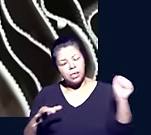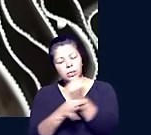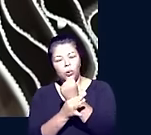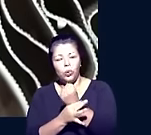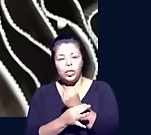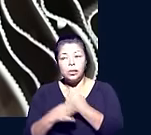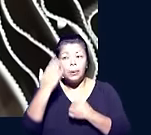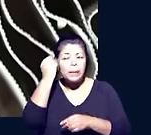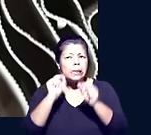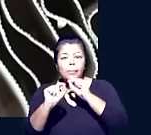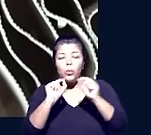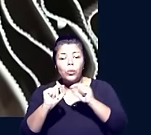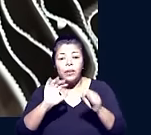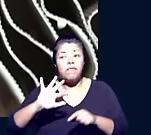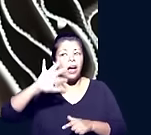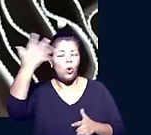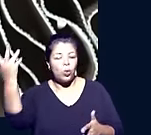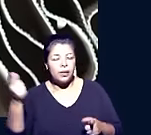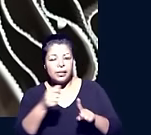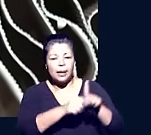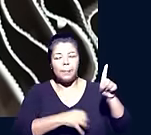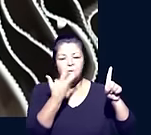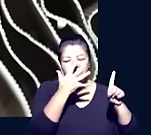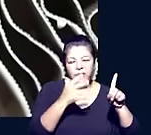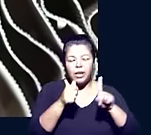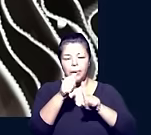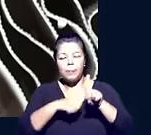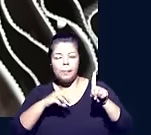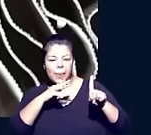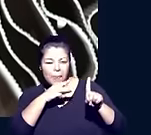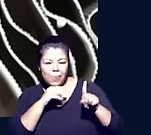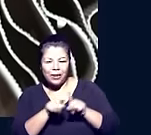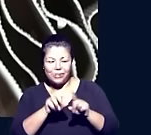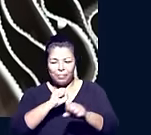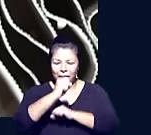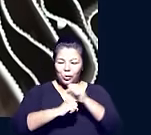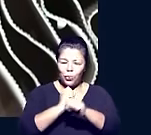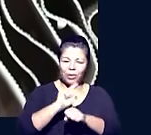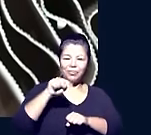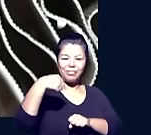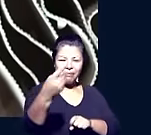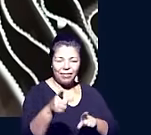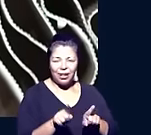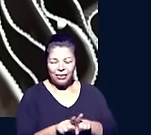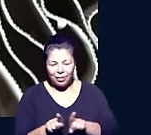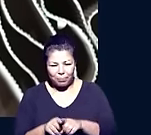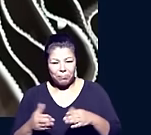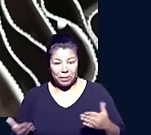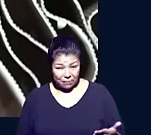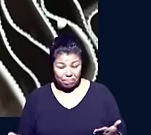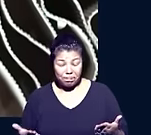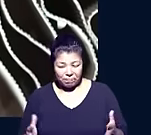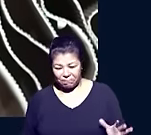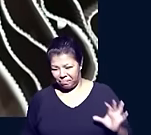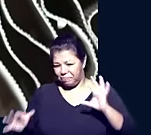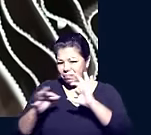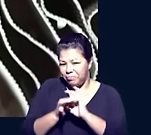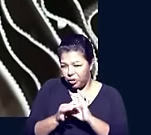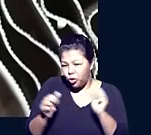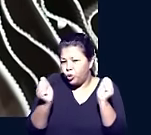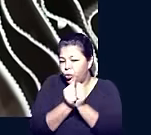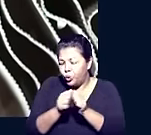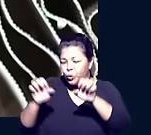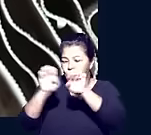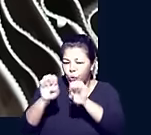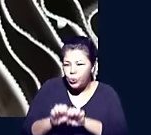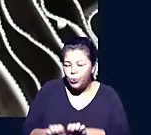fevereiro março do outro ano para ficar com parcela do od decimal do Governo da máquina das estruturas